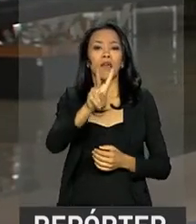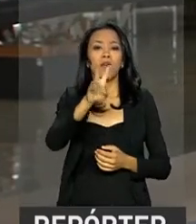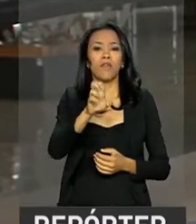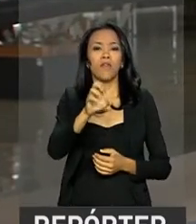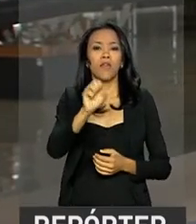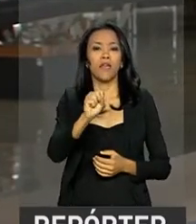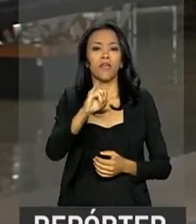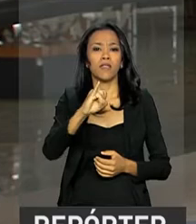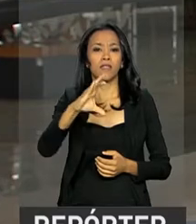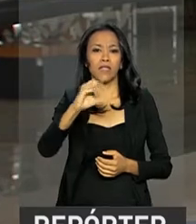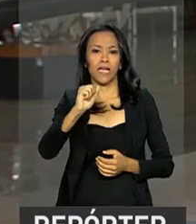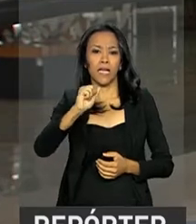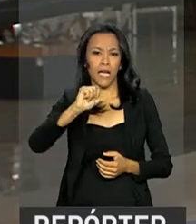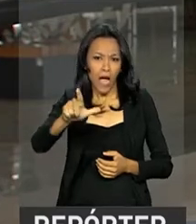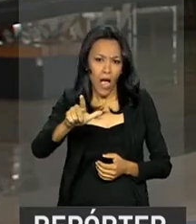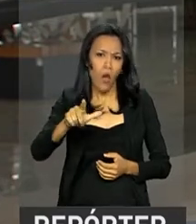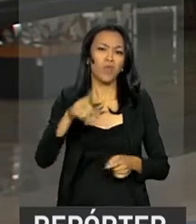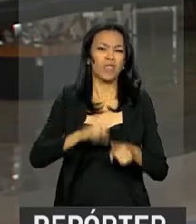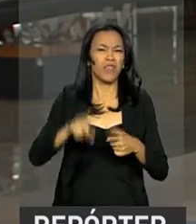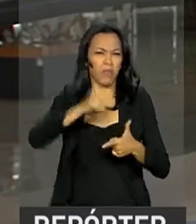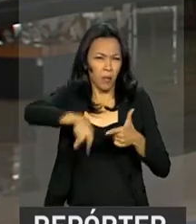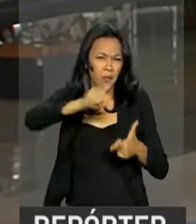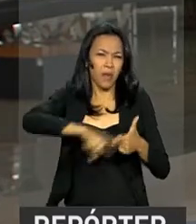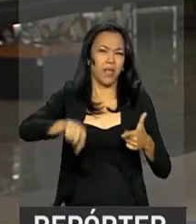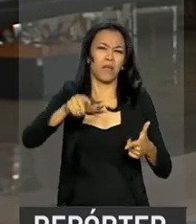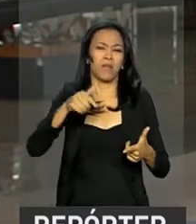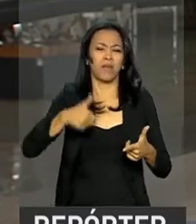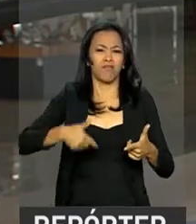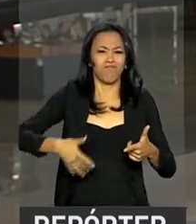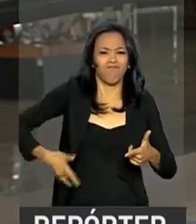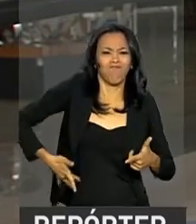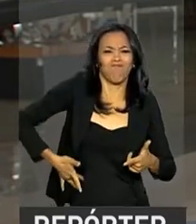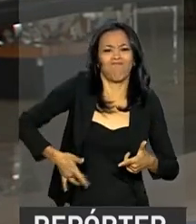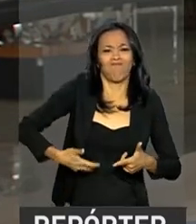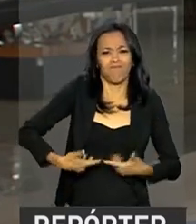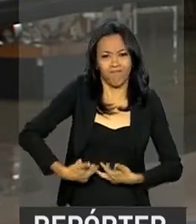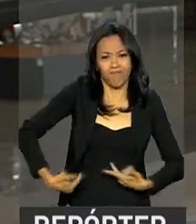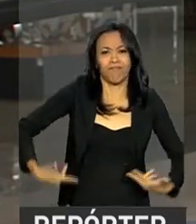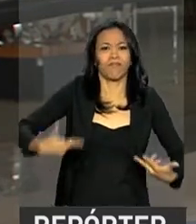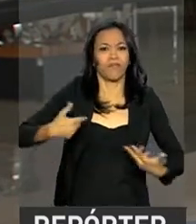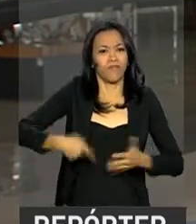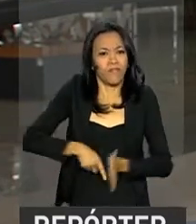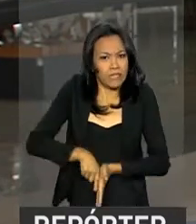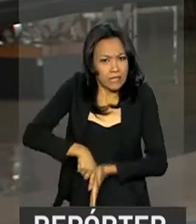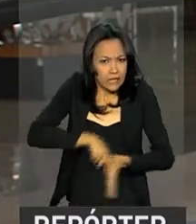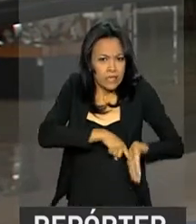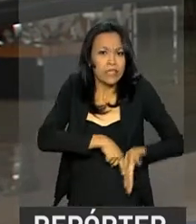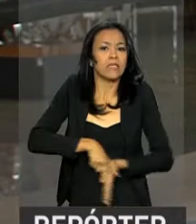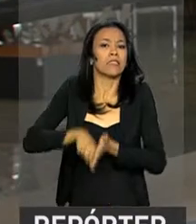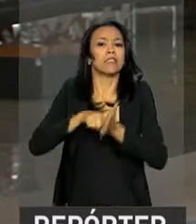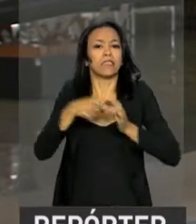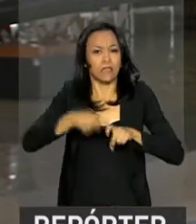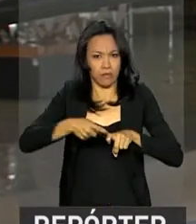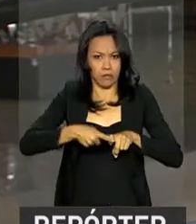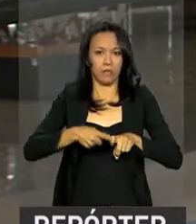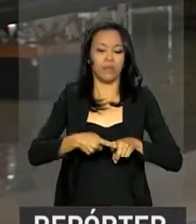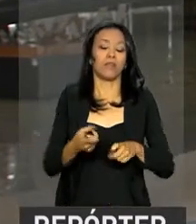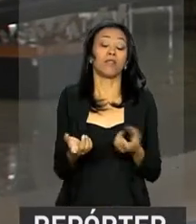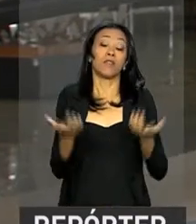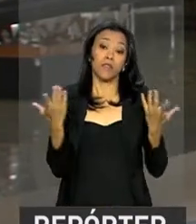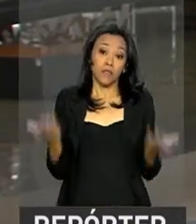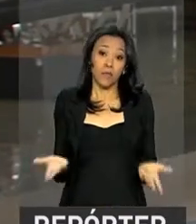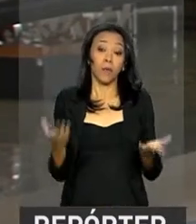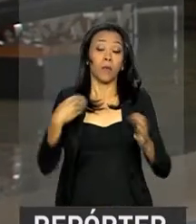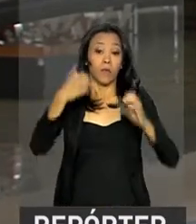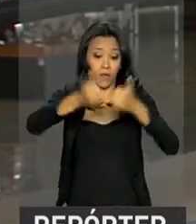apresentar desconforto urológico ele fez uma série de exames médicos bom pelas redes sociais michel temer